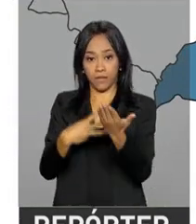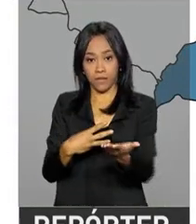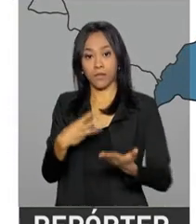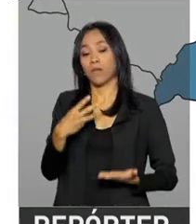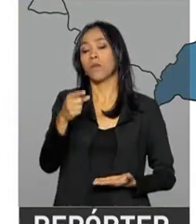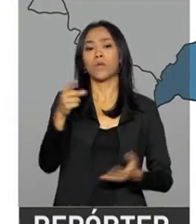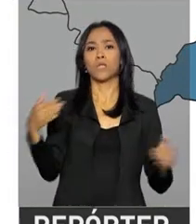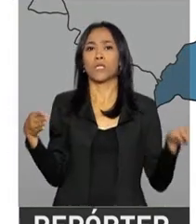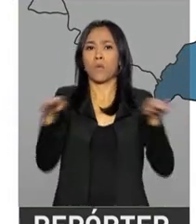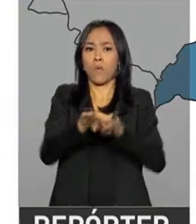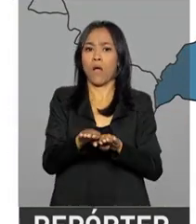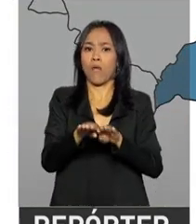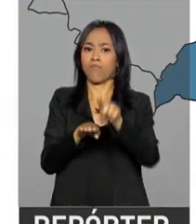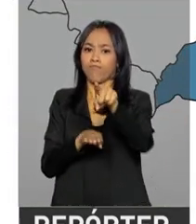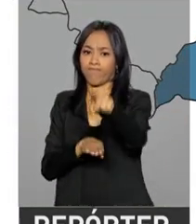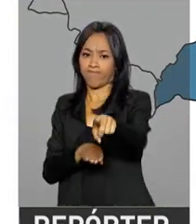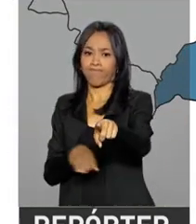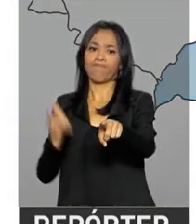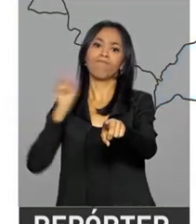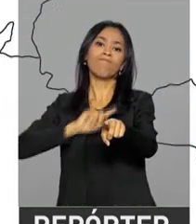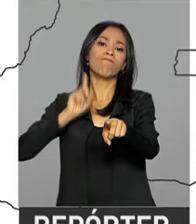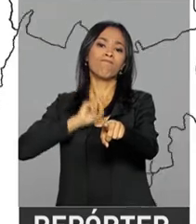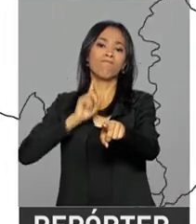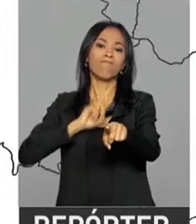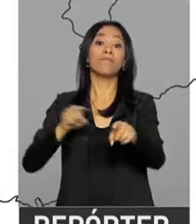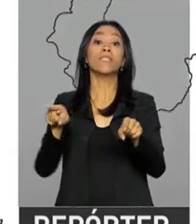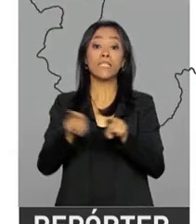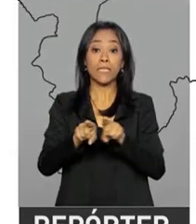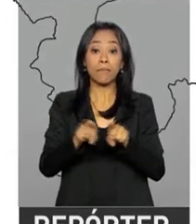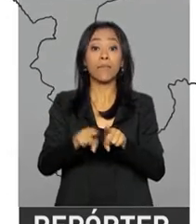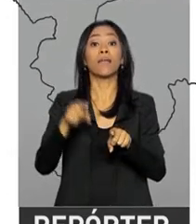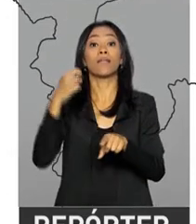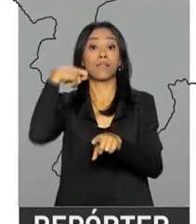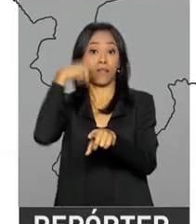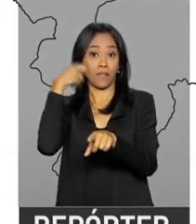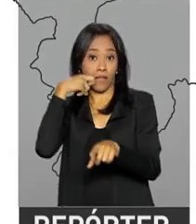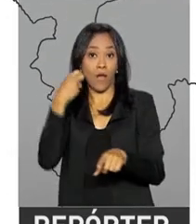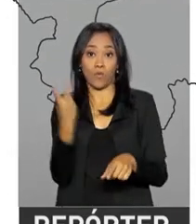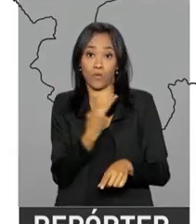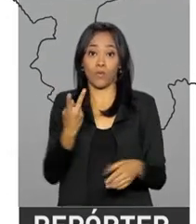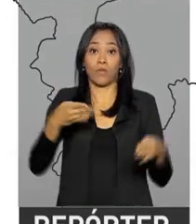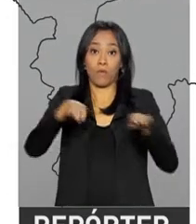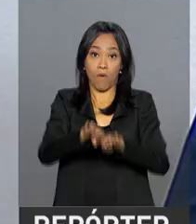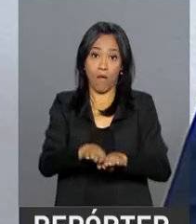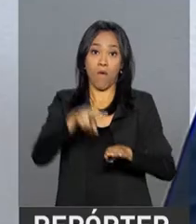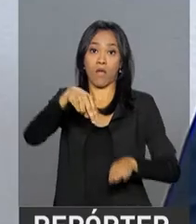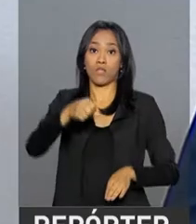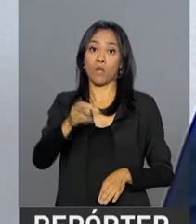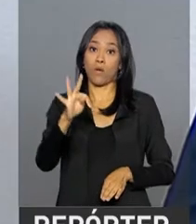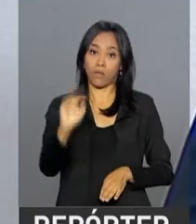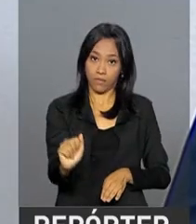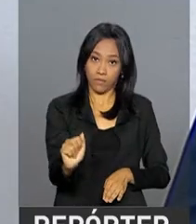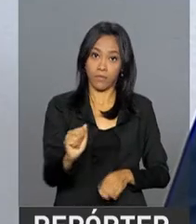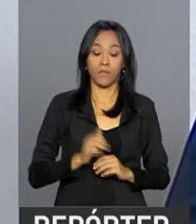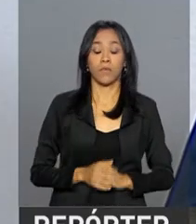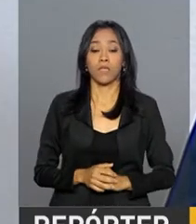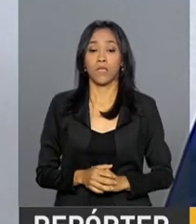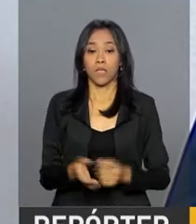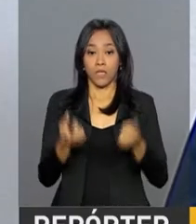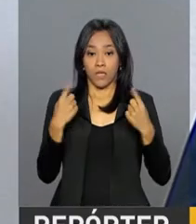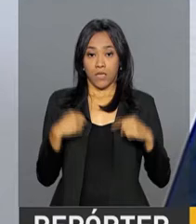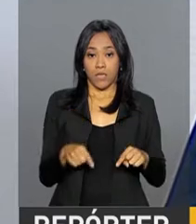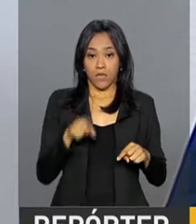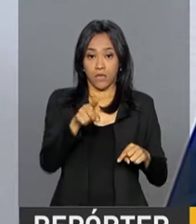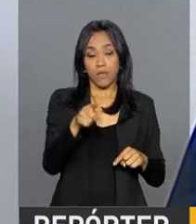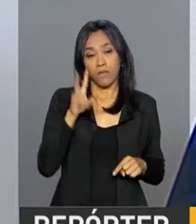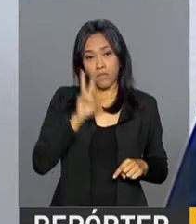ficaram empatados os terminais de Confins, Minas Gerais e Natal, no Rio Grande do Norte. Olhando os resultados de